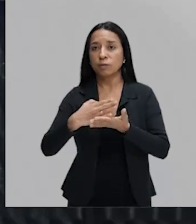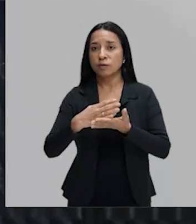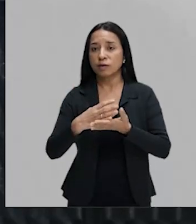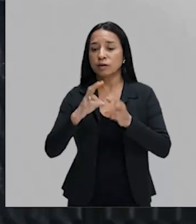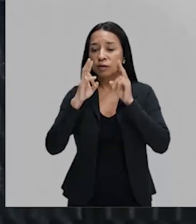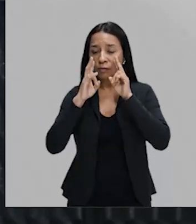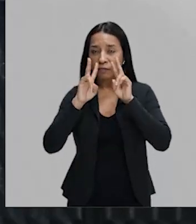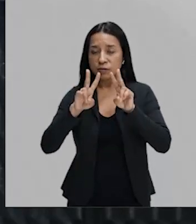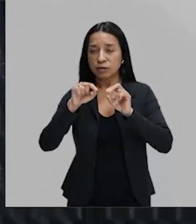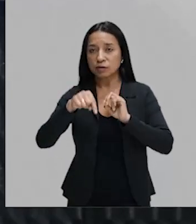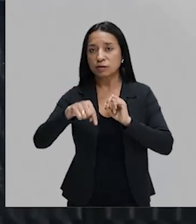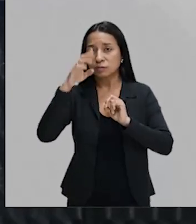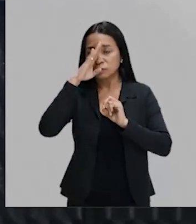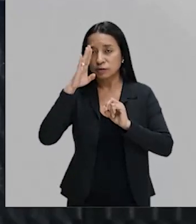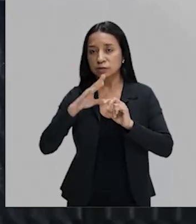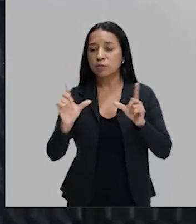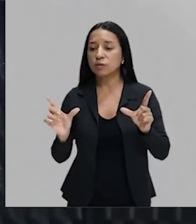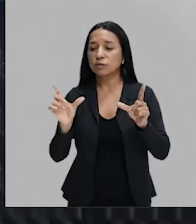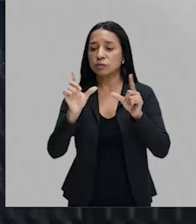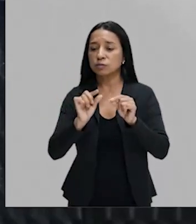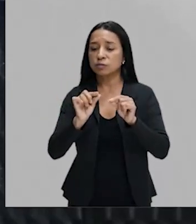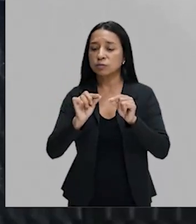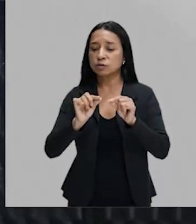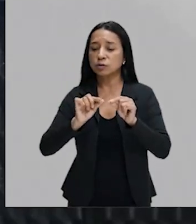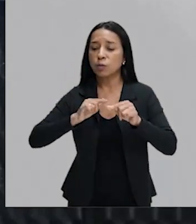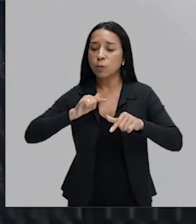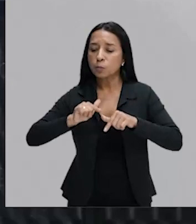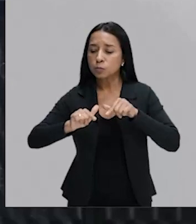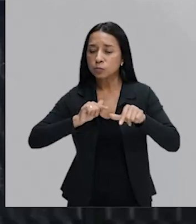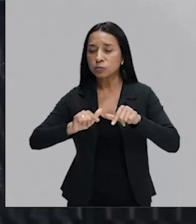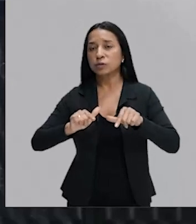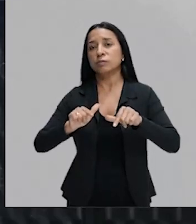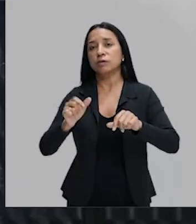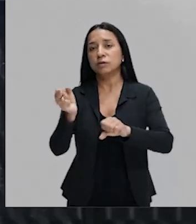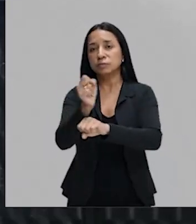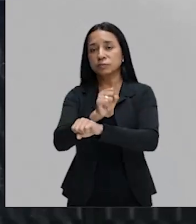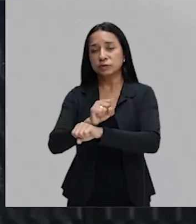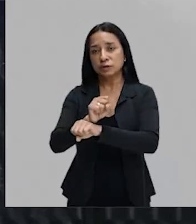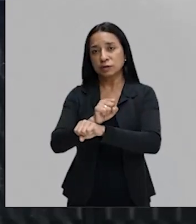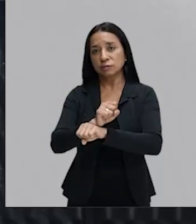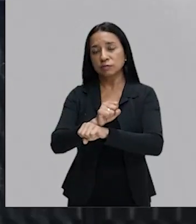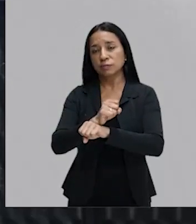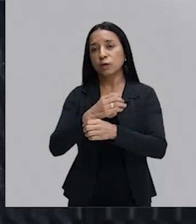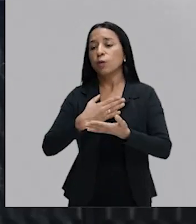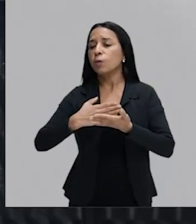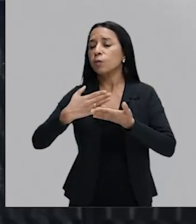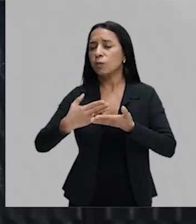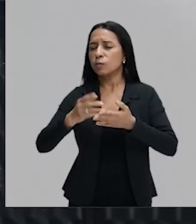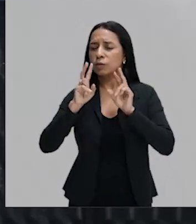Brasil a diminuição do trabalho escravo. No momento que começa a se observar a diminuição desse trabalho